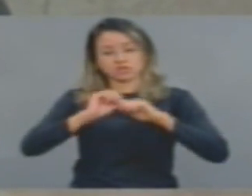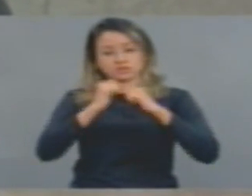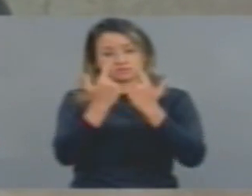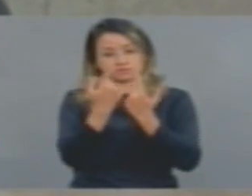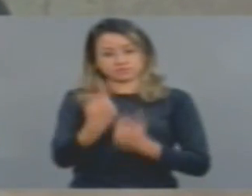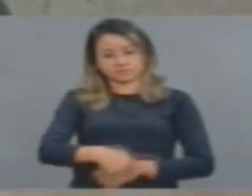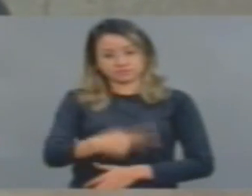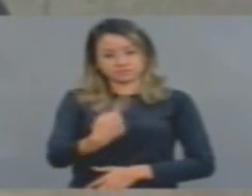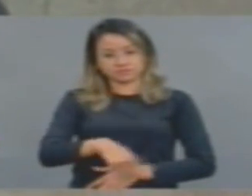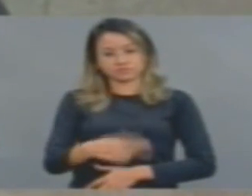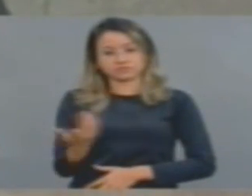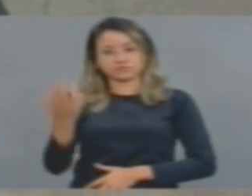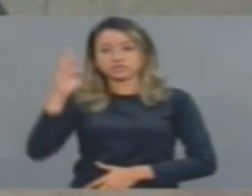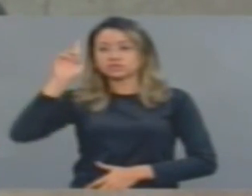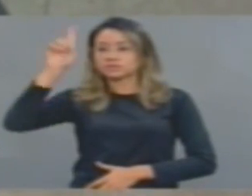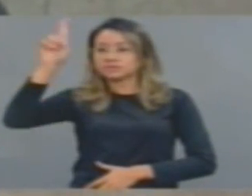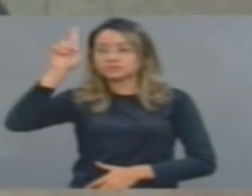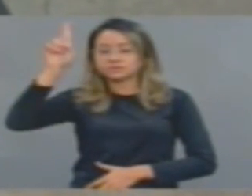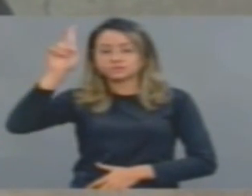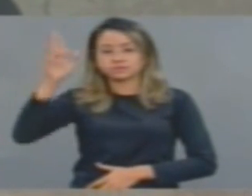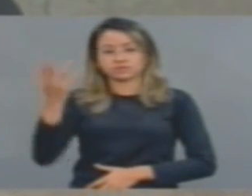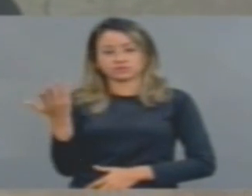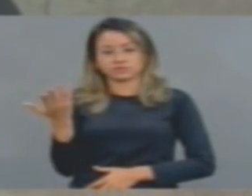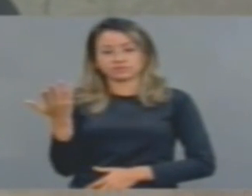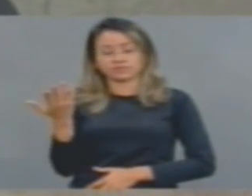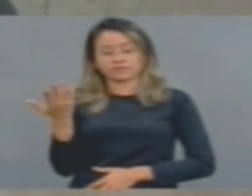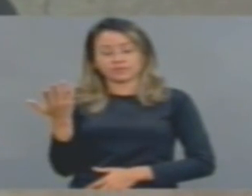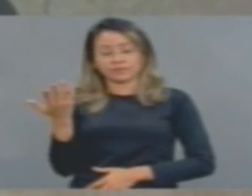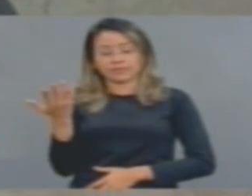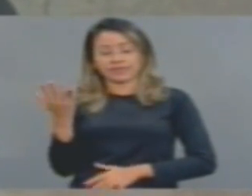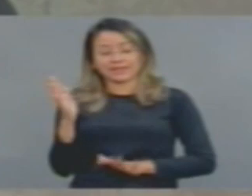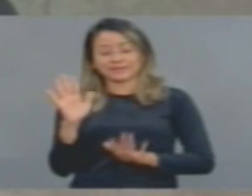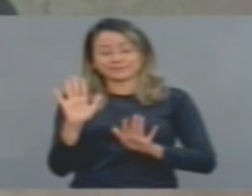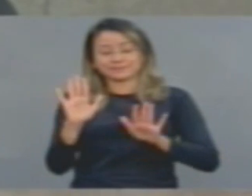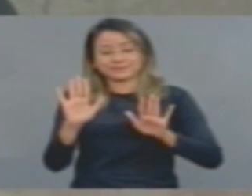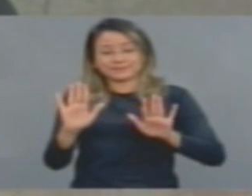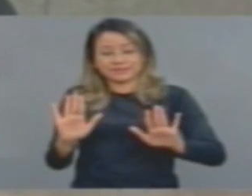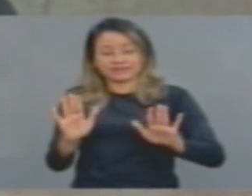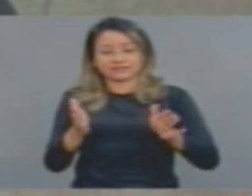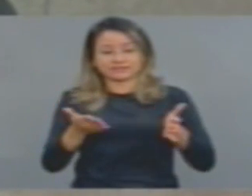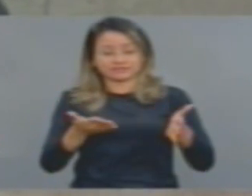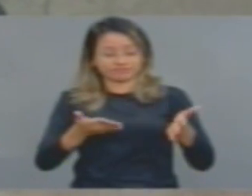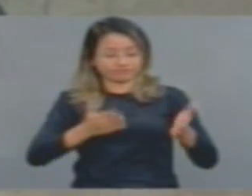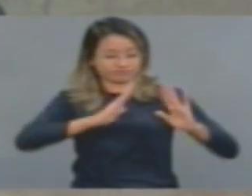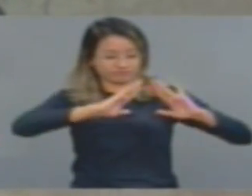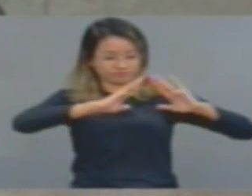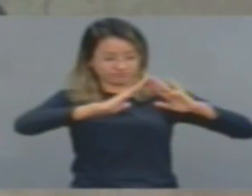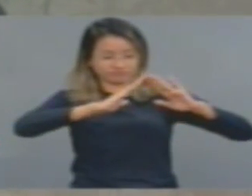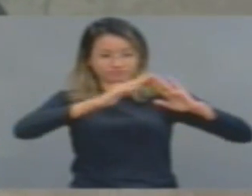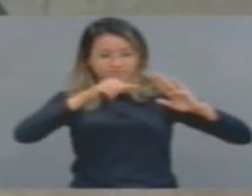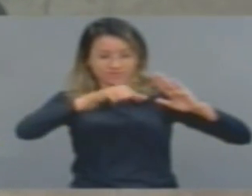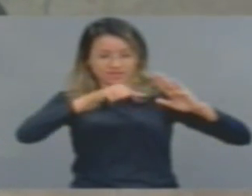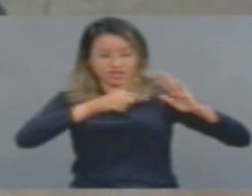Comissão de Direitos Humanos, sobre esse centro de ressocialização de jovens. Eu cheguei a